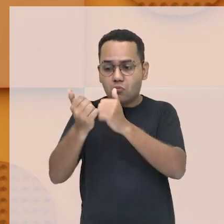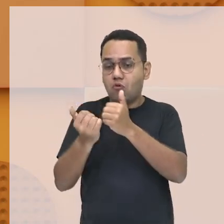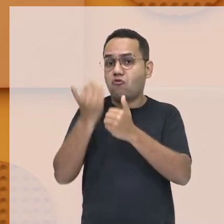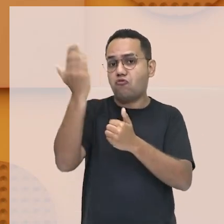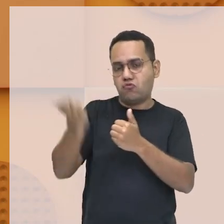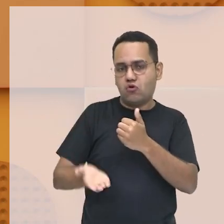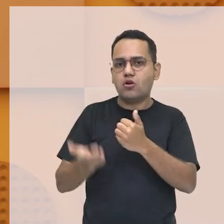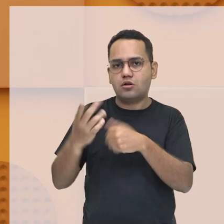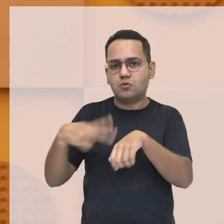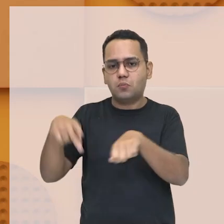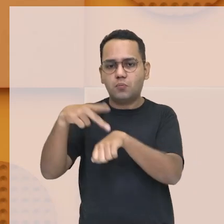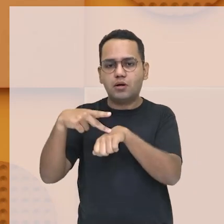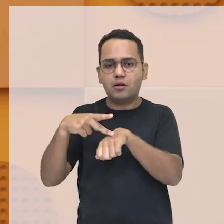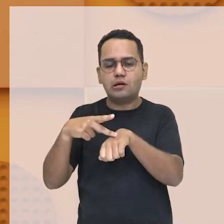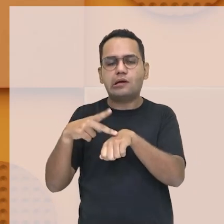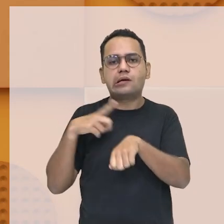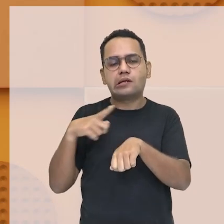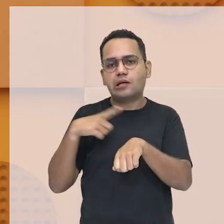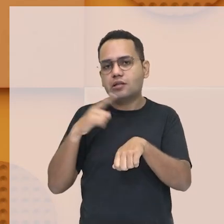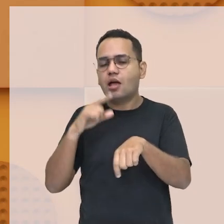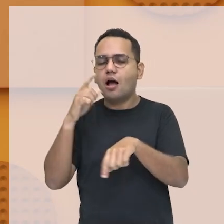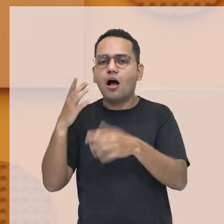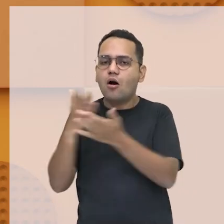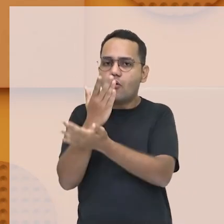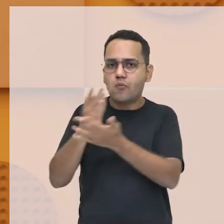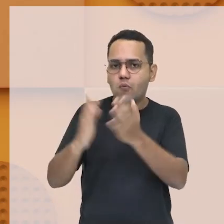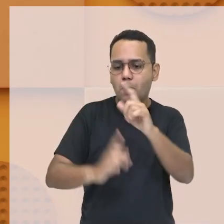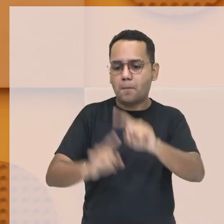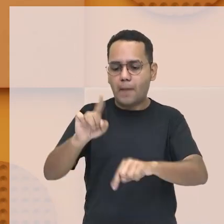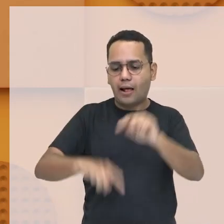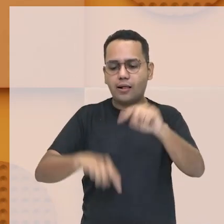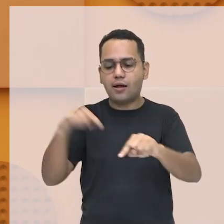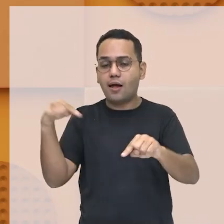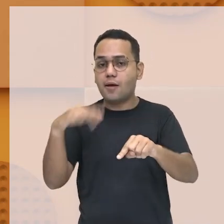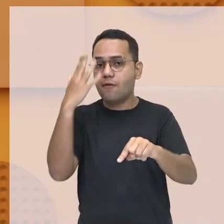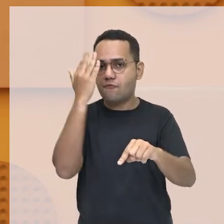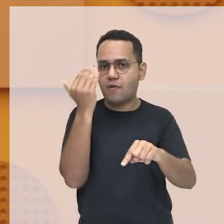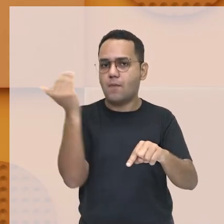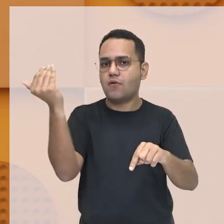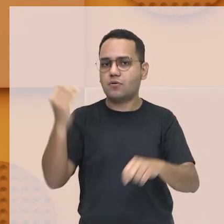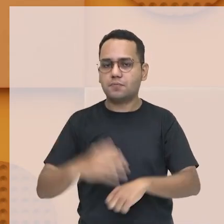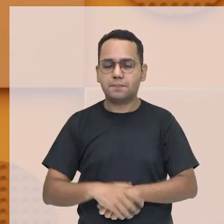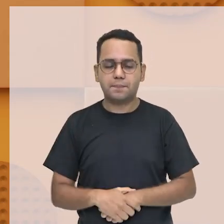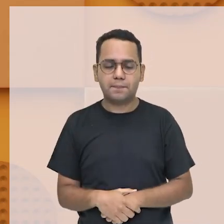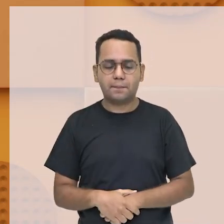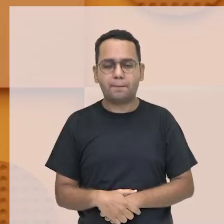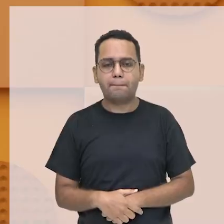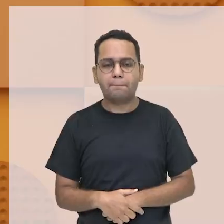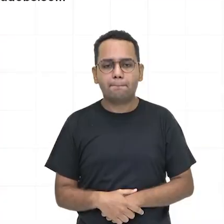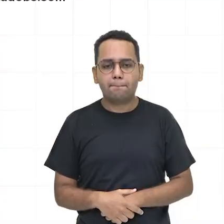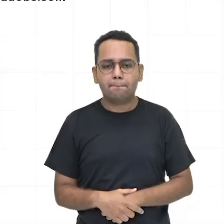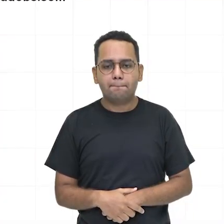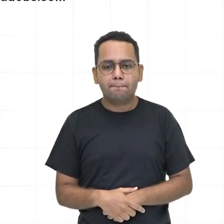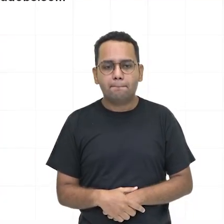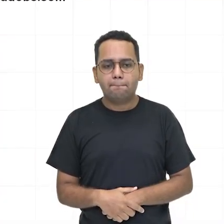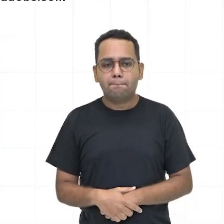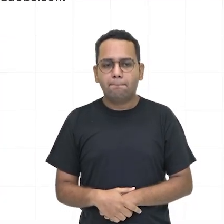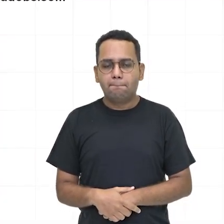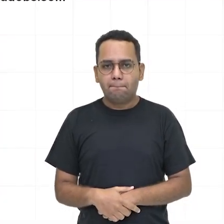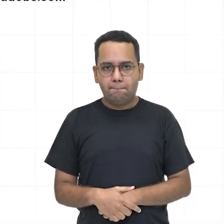que torna famosas aí algumas marcas dos seus patrocinadores. Vamos adiante.